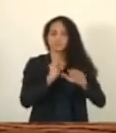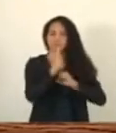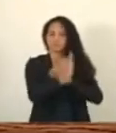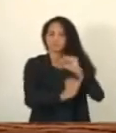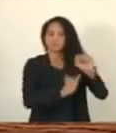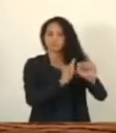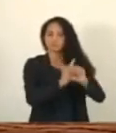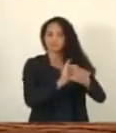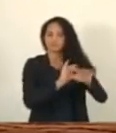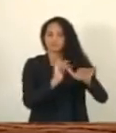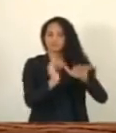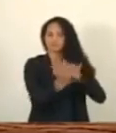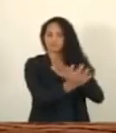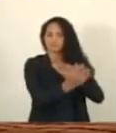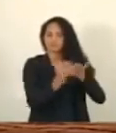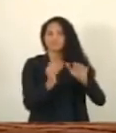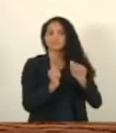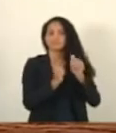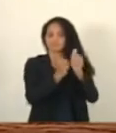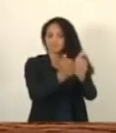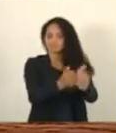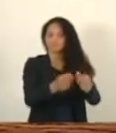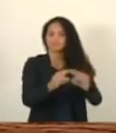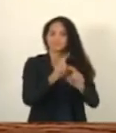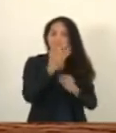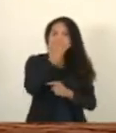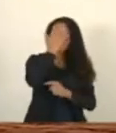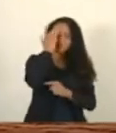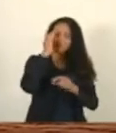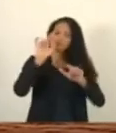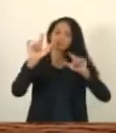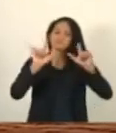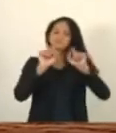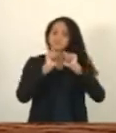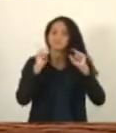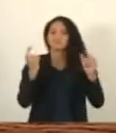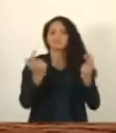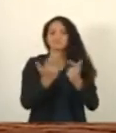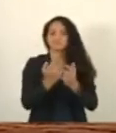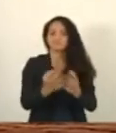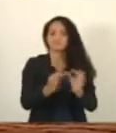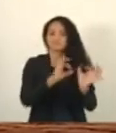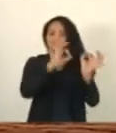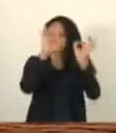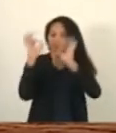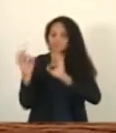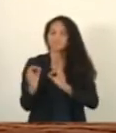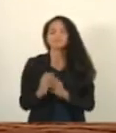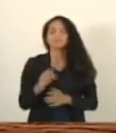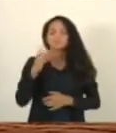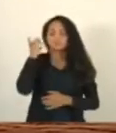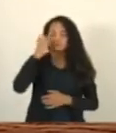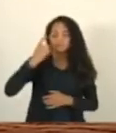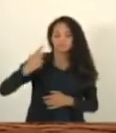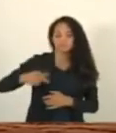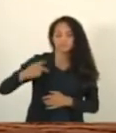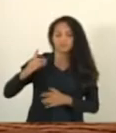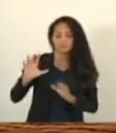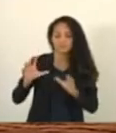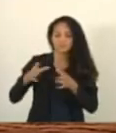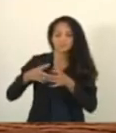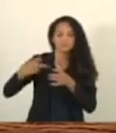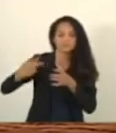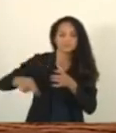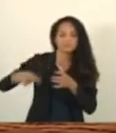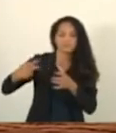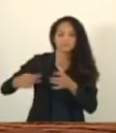os internautas, também as pessoas que assistem na TV Assembleia, os deputados dessa Casa de Leis, que estão presentes aqui